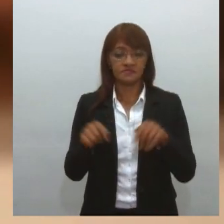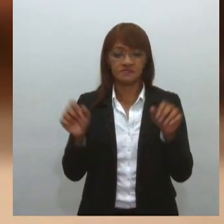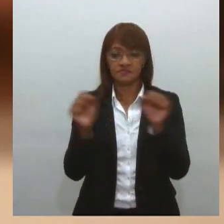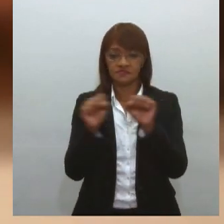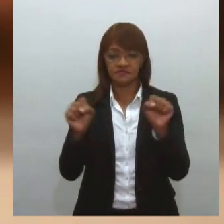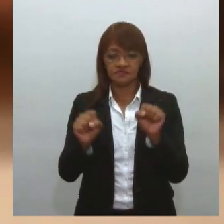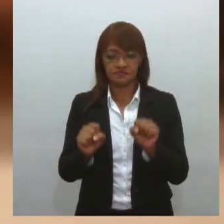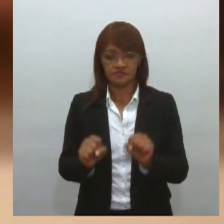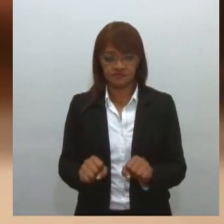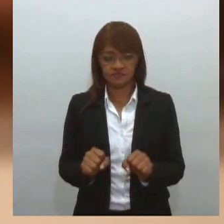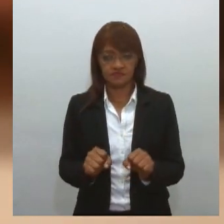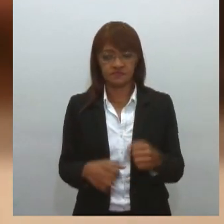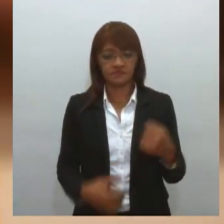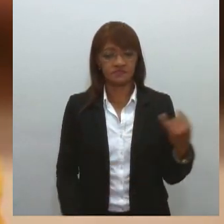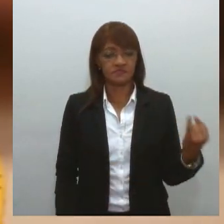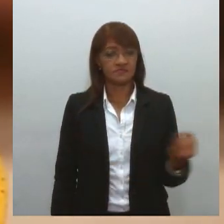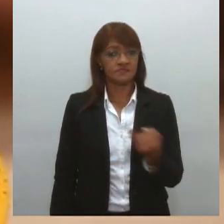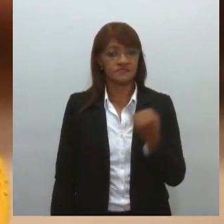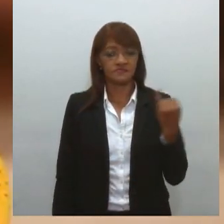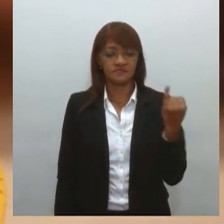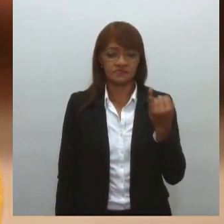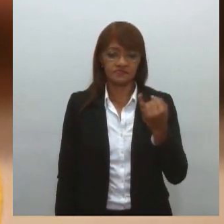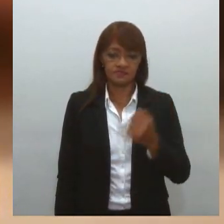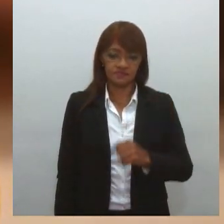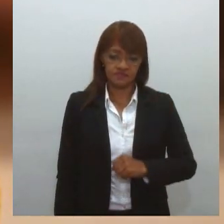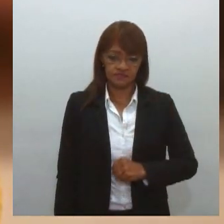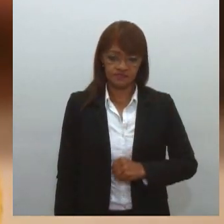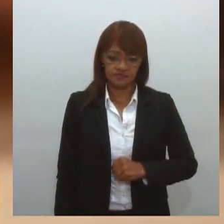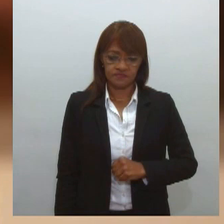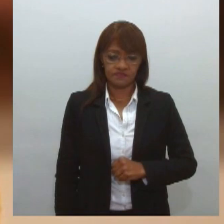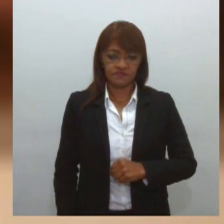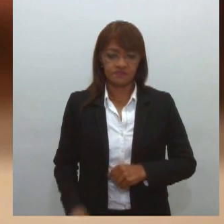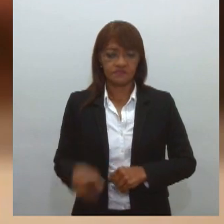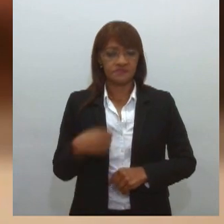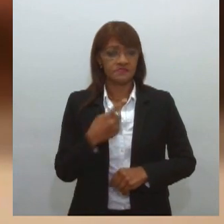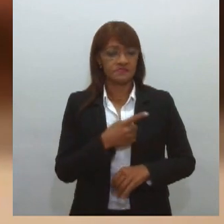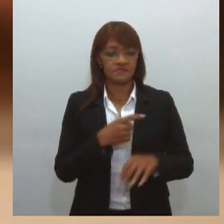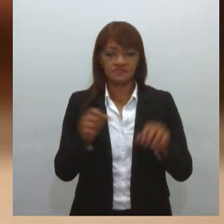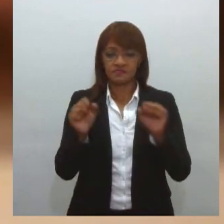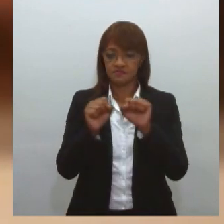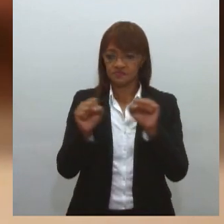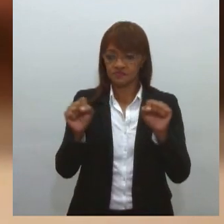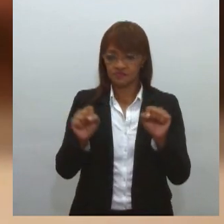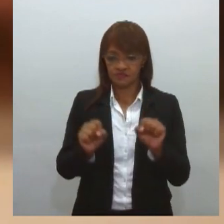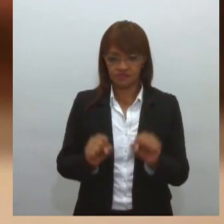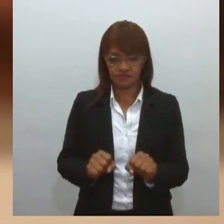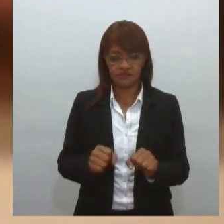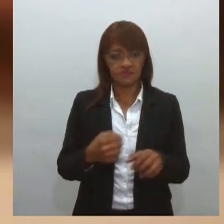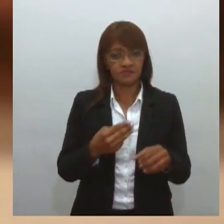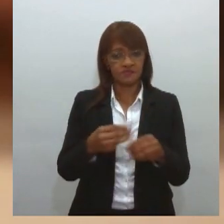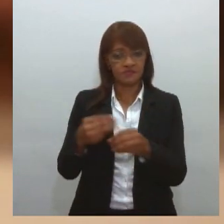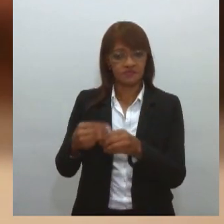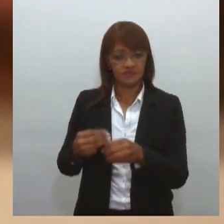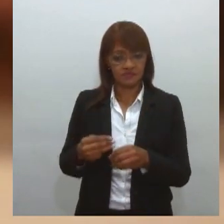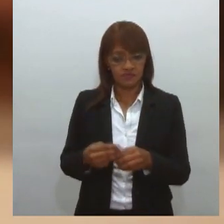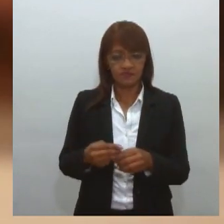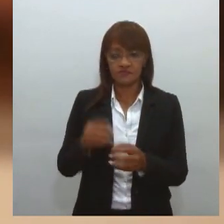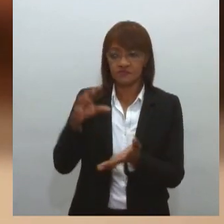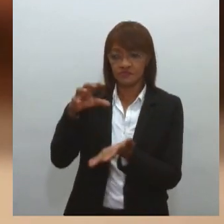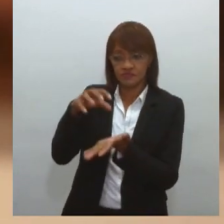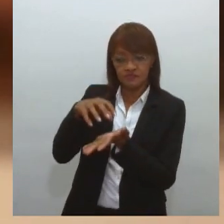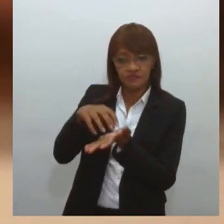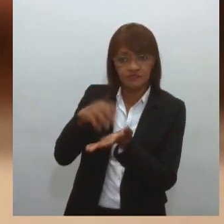muito importante, Acival. O nosso sistema está linkado aos municípios que têm Procuradoria da Mulher, ou